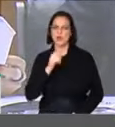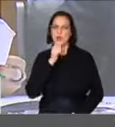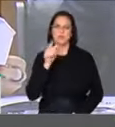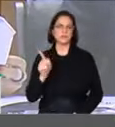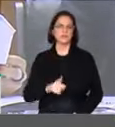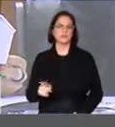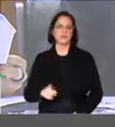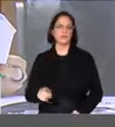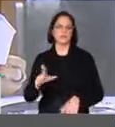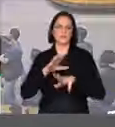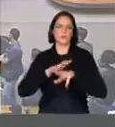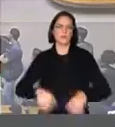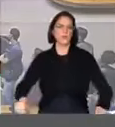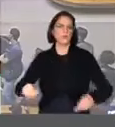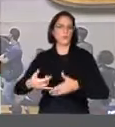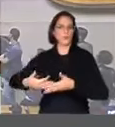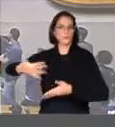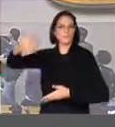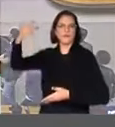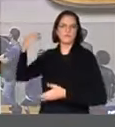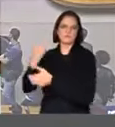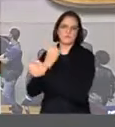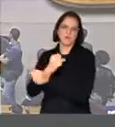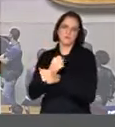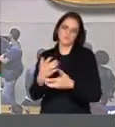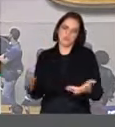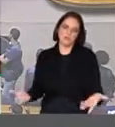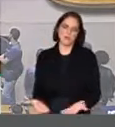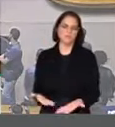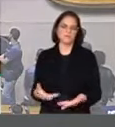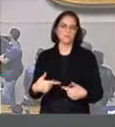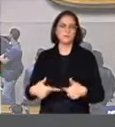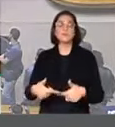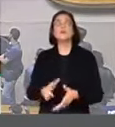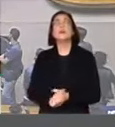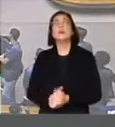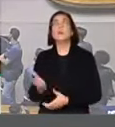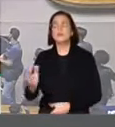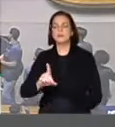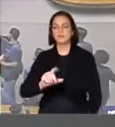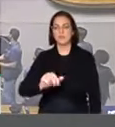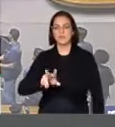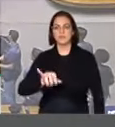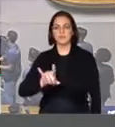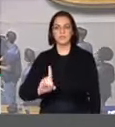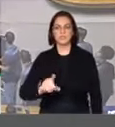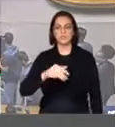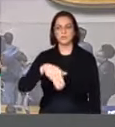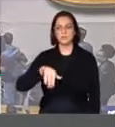casas grandes e senzalas. Então, com a palavra, David Miranda.